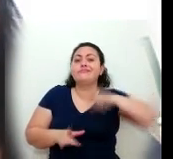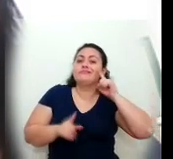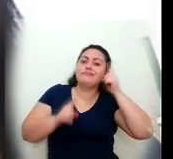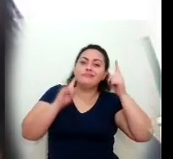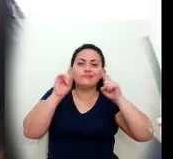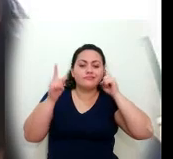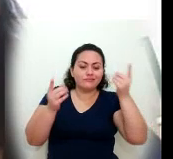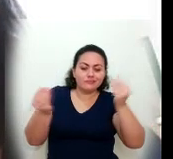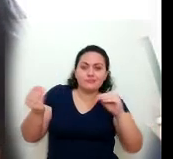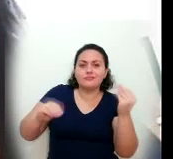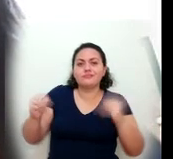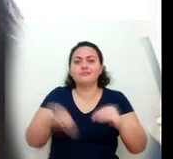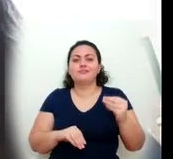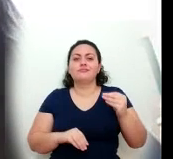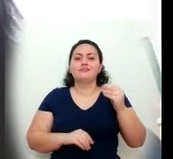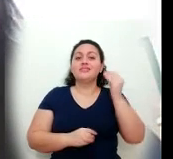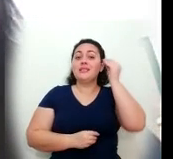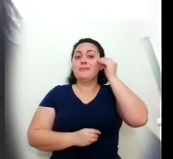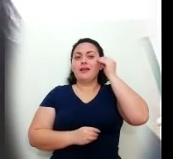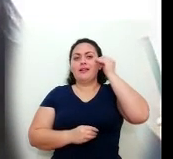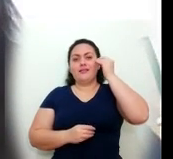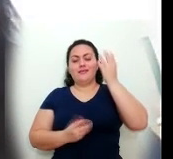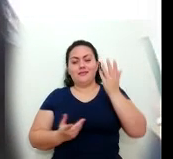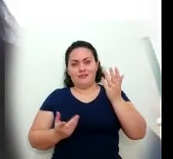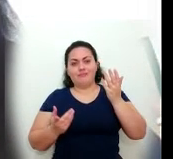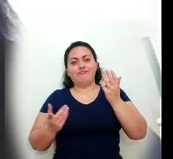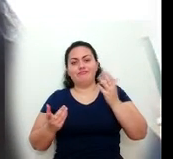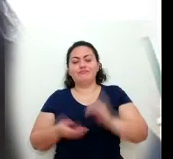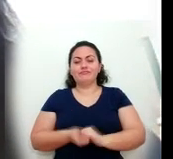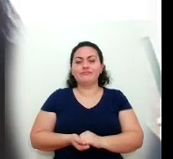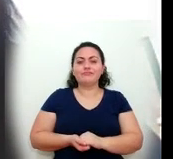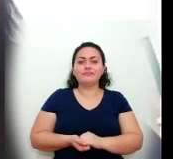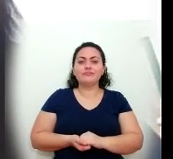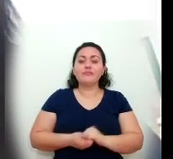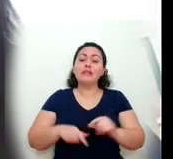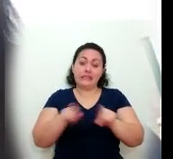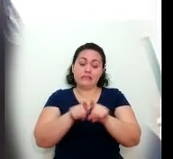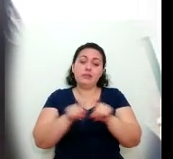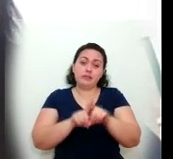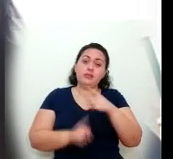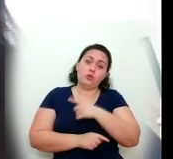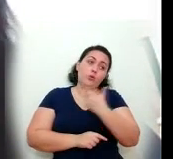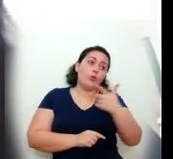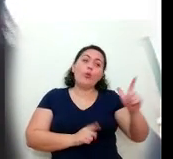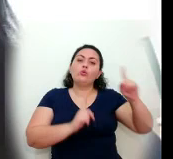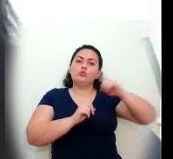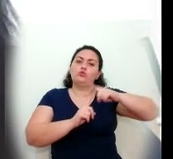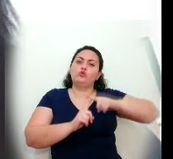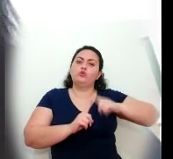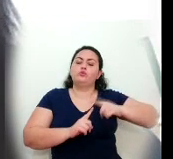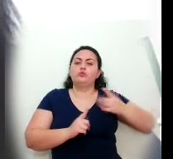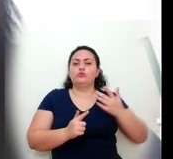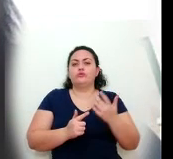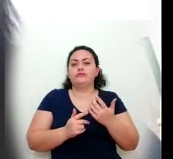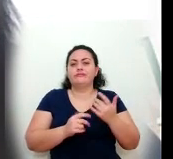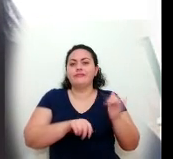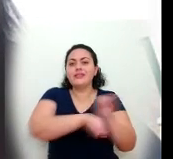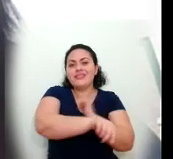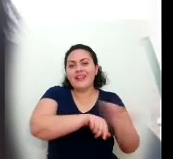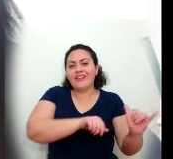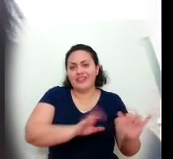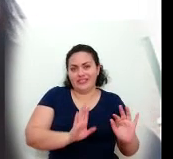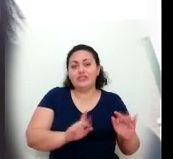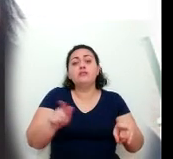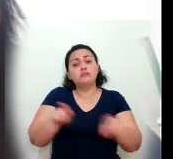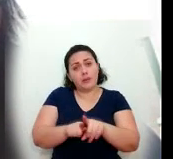de desengavetar, né, e se experimentar um pouco, assim, e assim como outros recursos que as pessoas têm